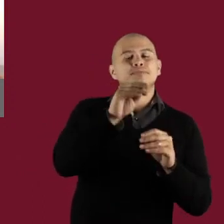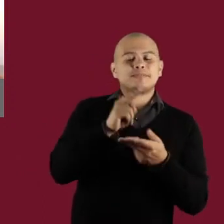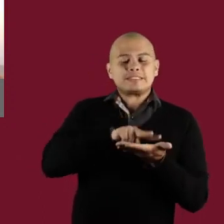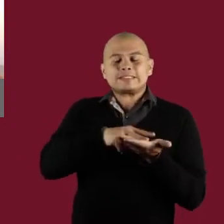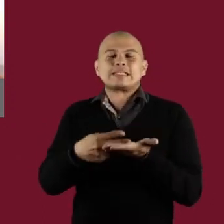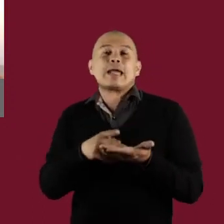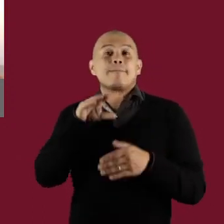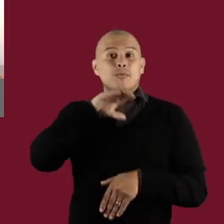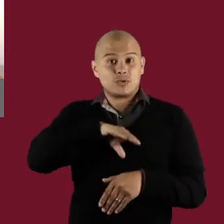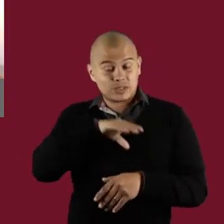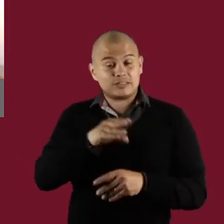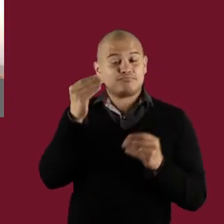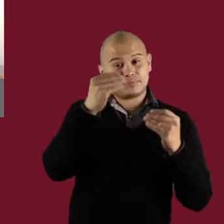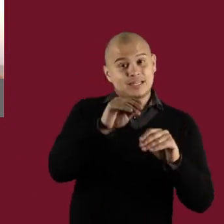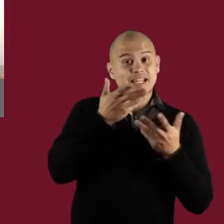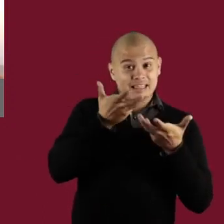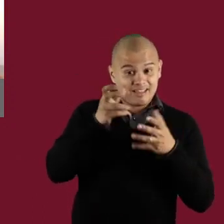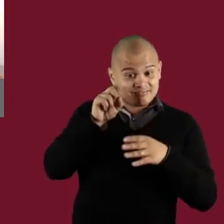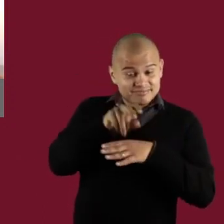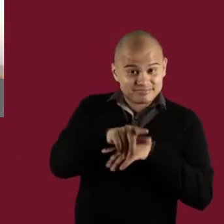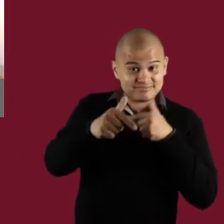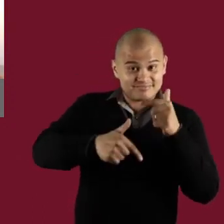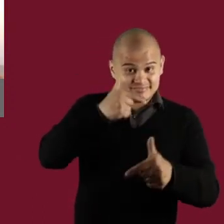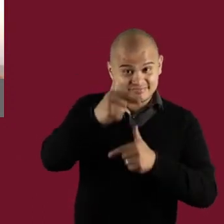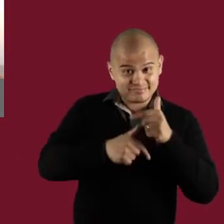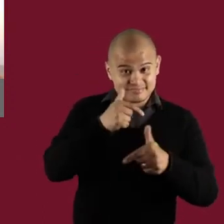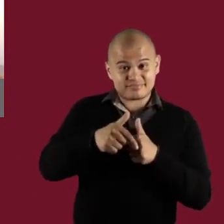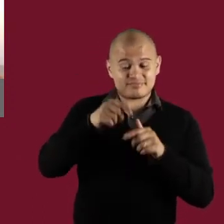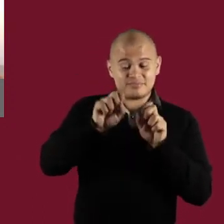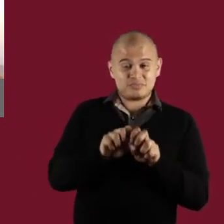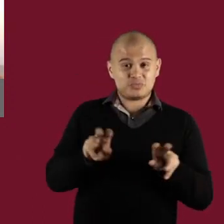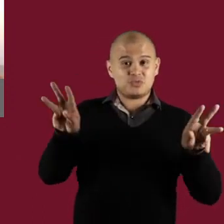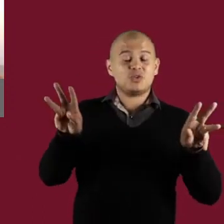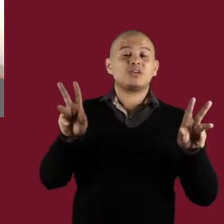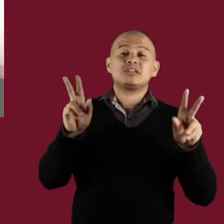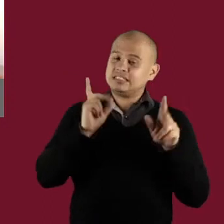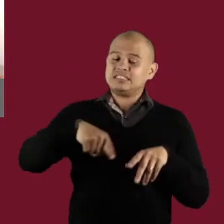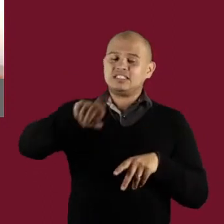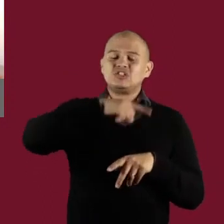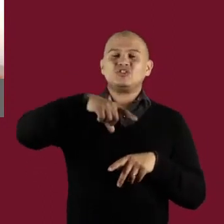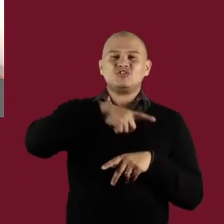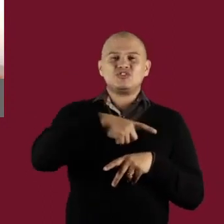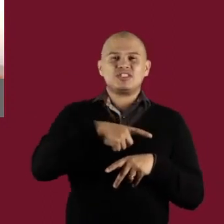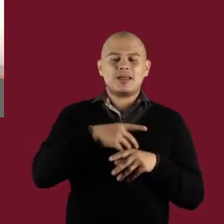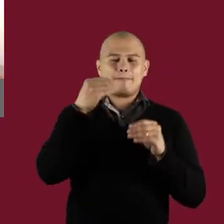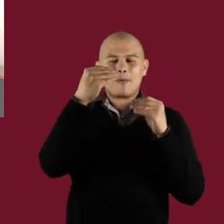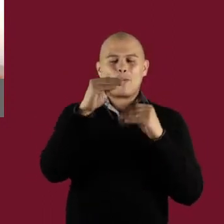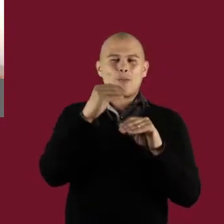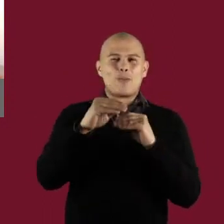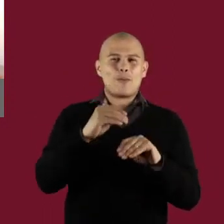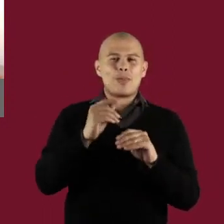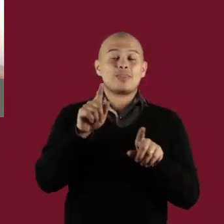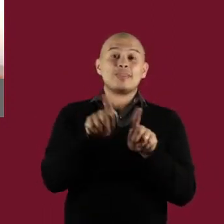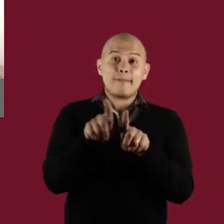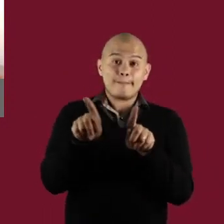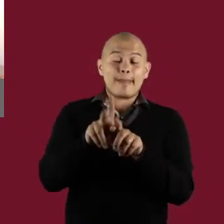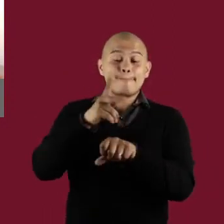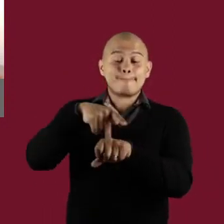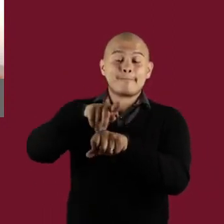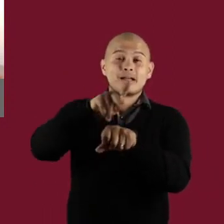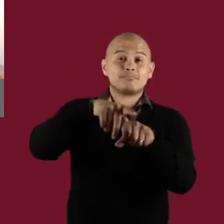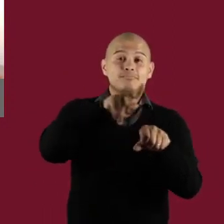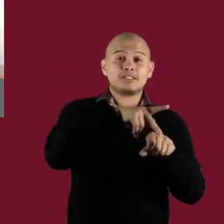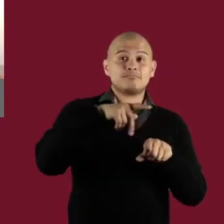se ela tem interesse em se candidatar ou não. E na quarta-feira a gente coloca uma lista de vários países de língua portuguesa, ou não, né, mas num